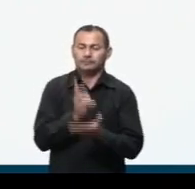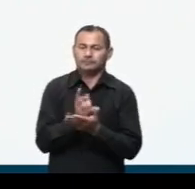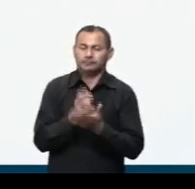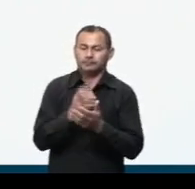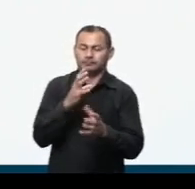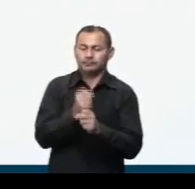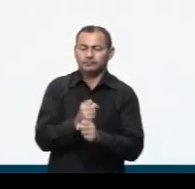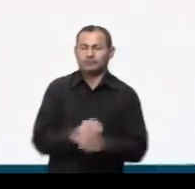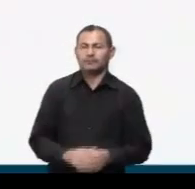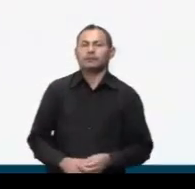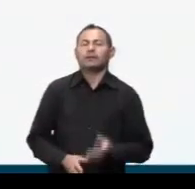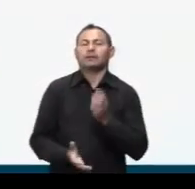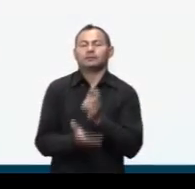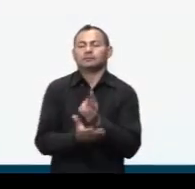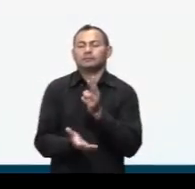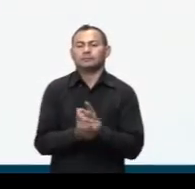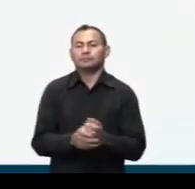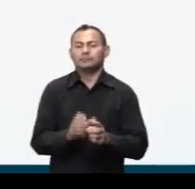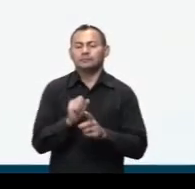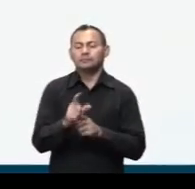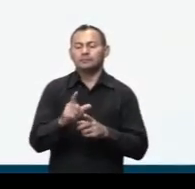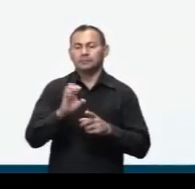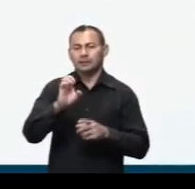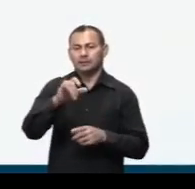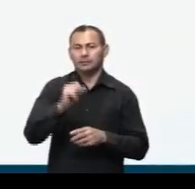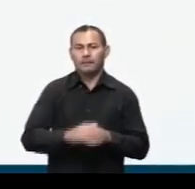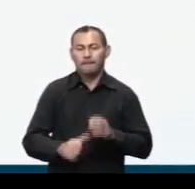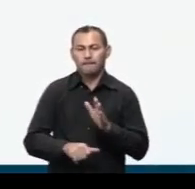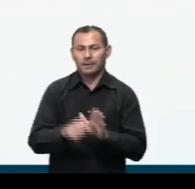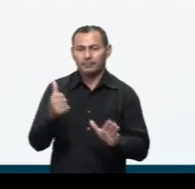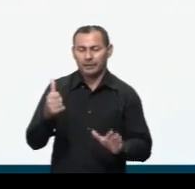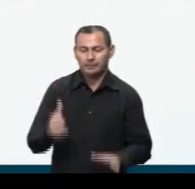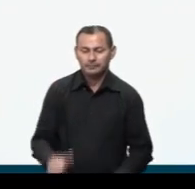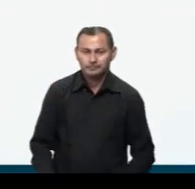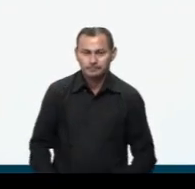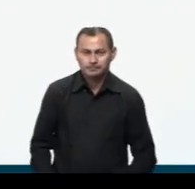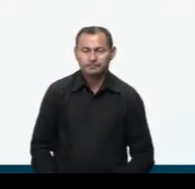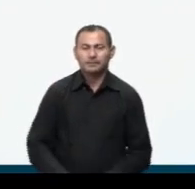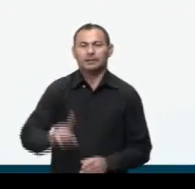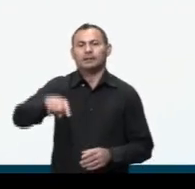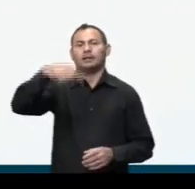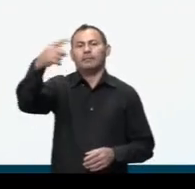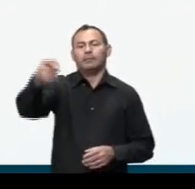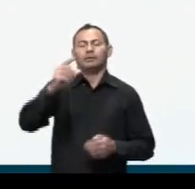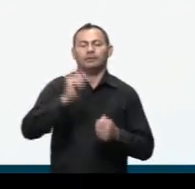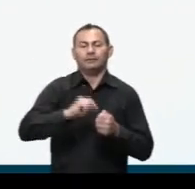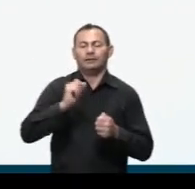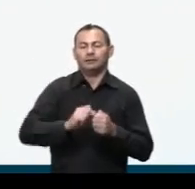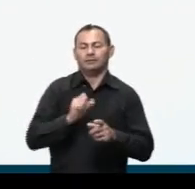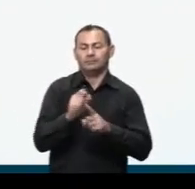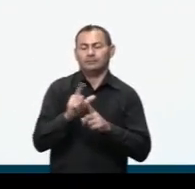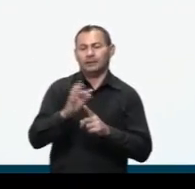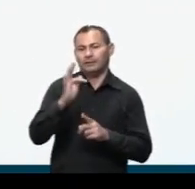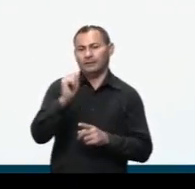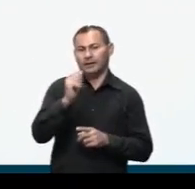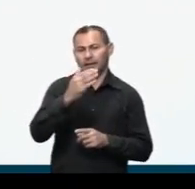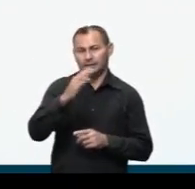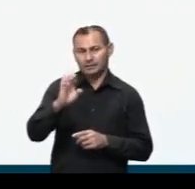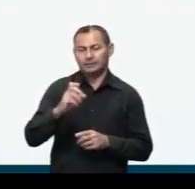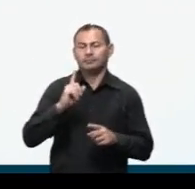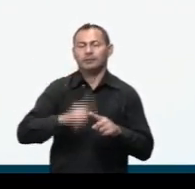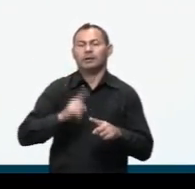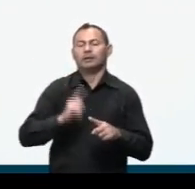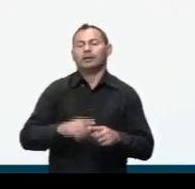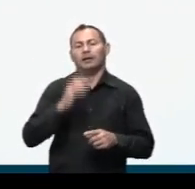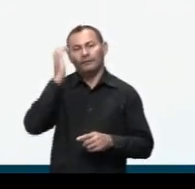cotas. Sempre alocar os eixos primeiro e depois faça a alocação das faces. Por